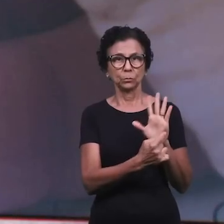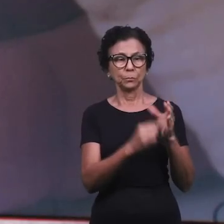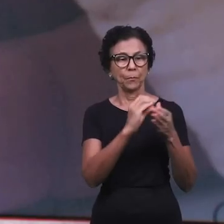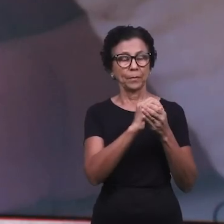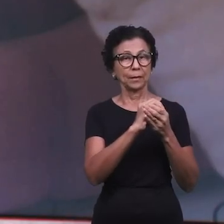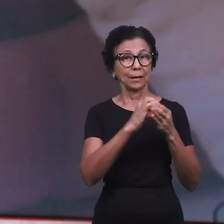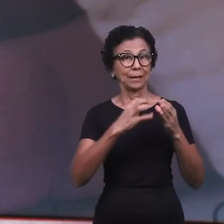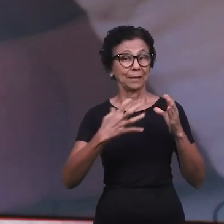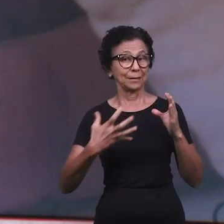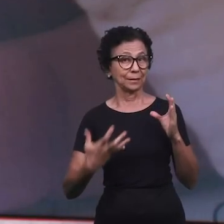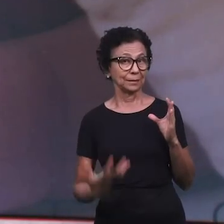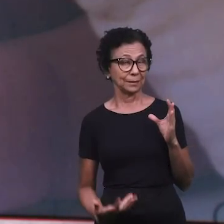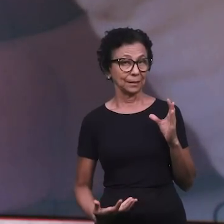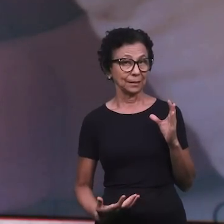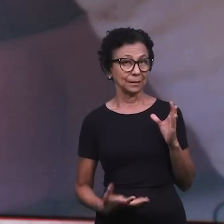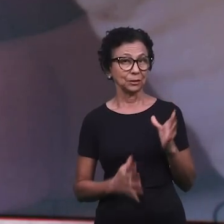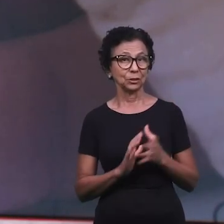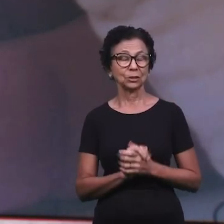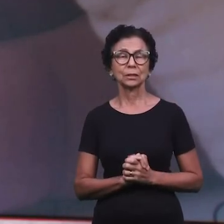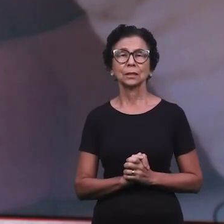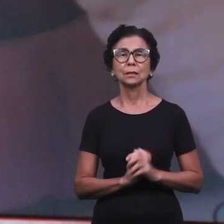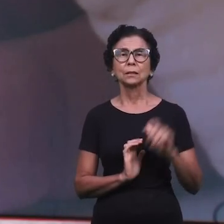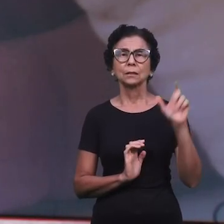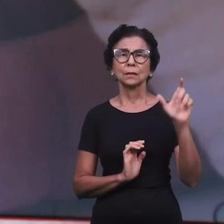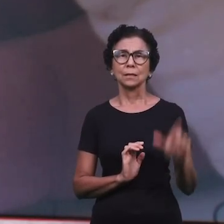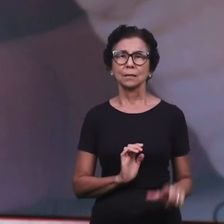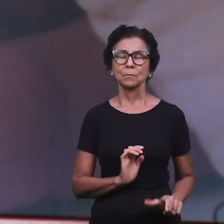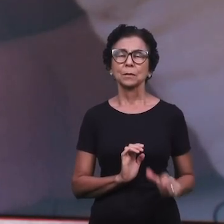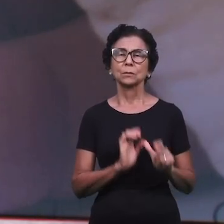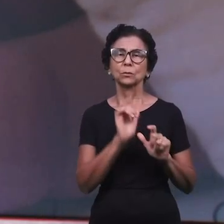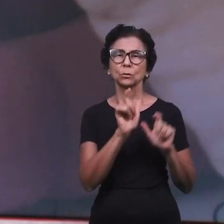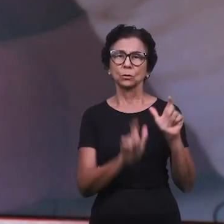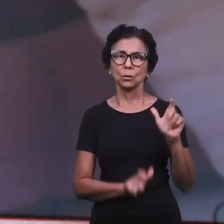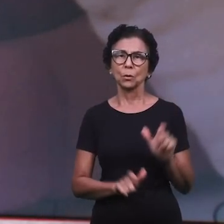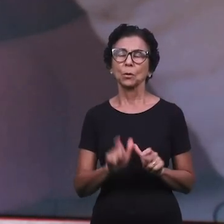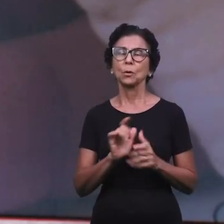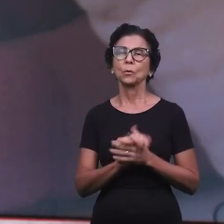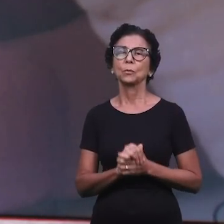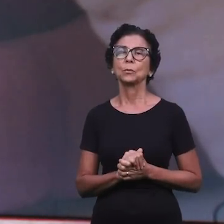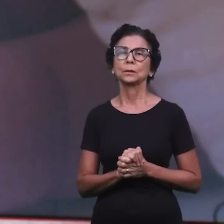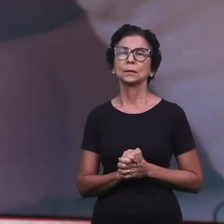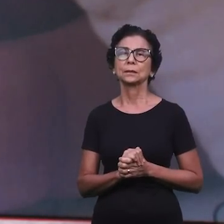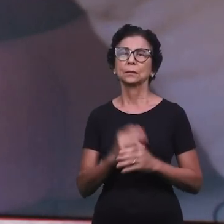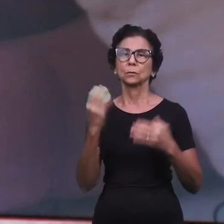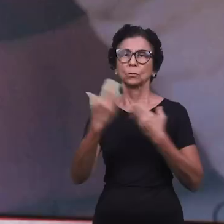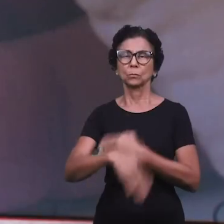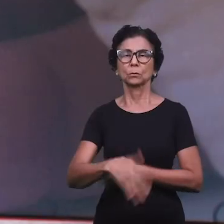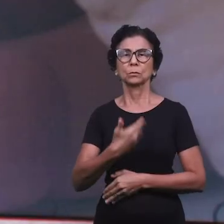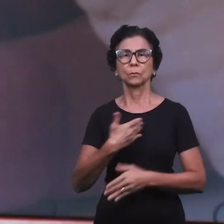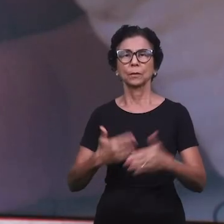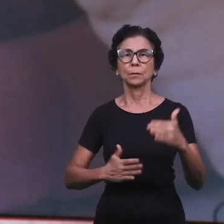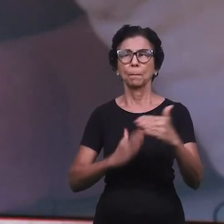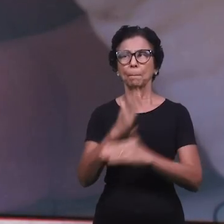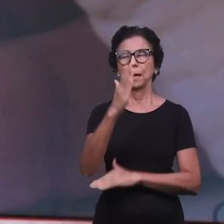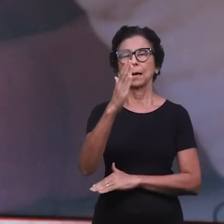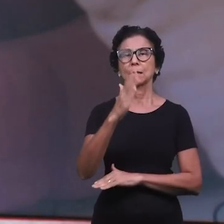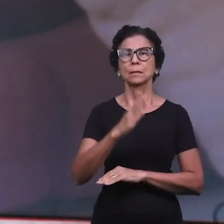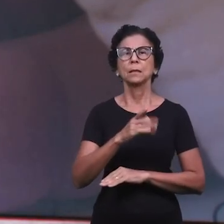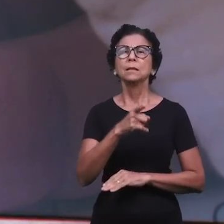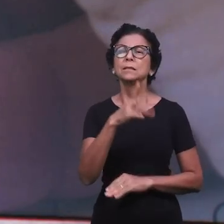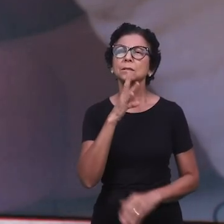características daqueles que têm sido aprovados em provas e em concursos públicos. Você conhece alguém